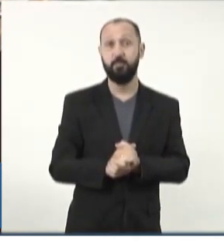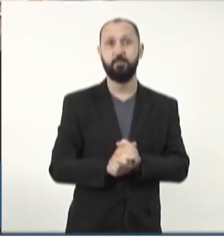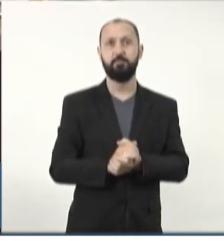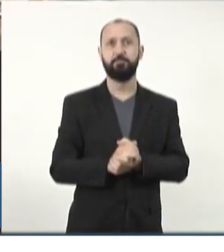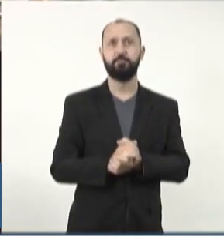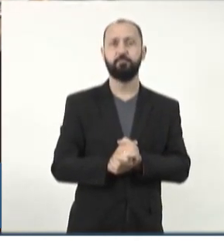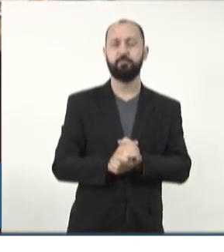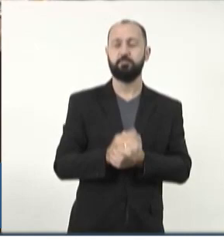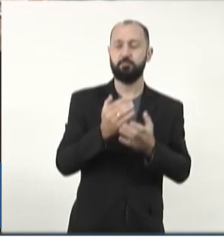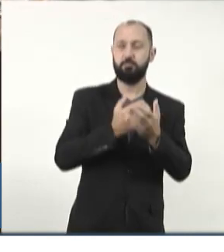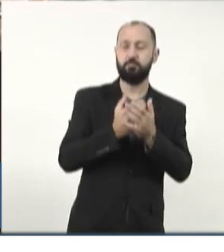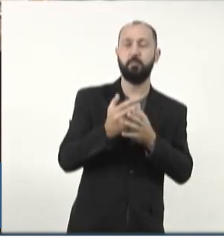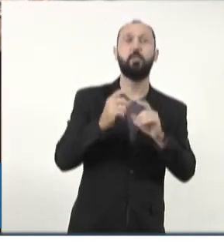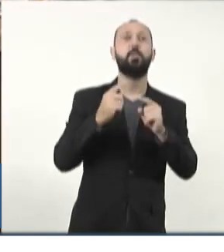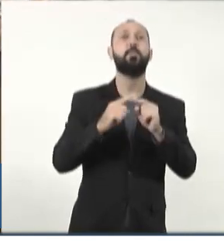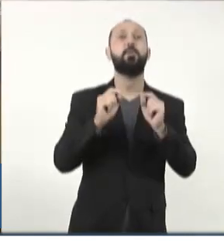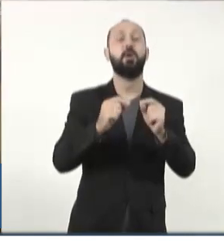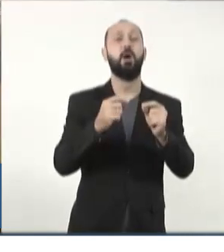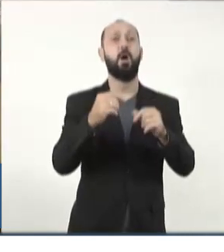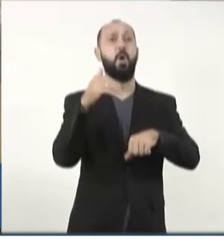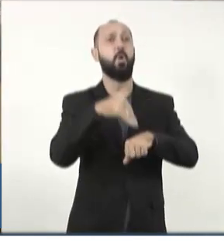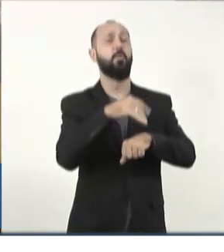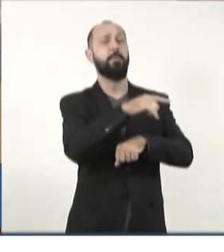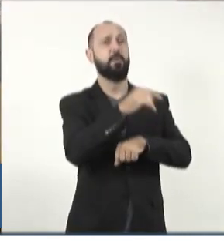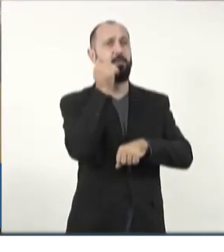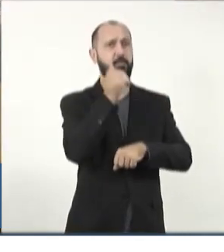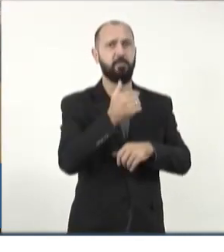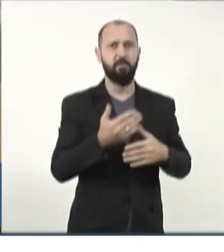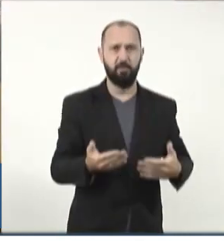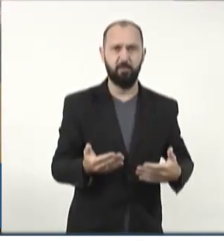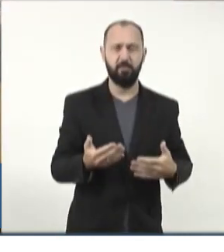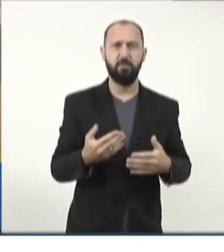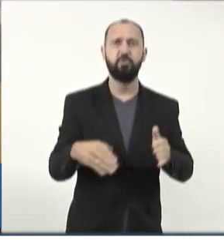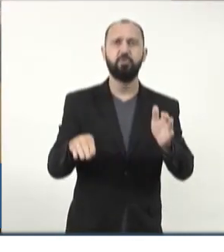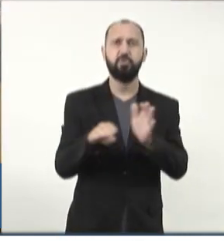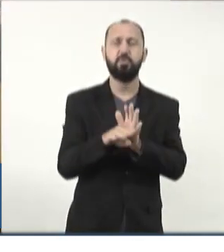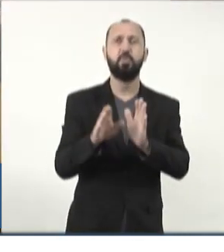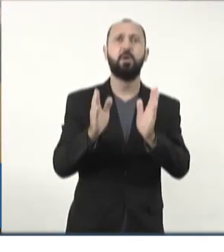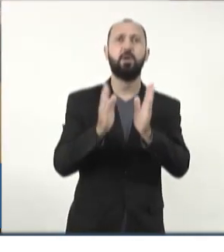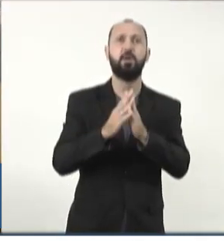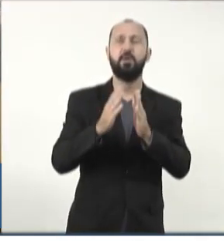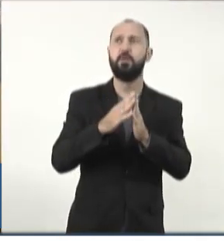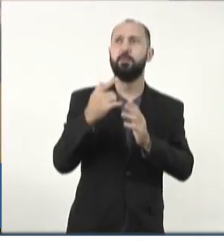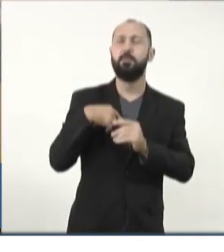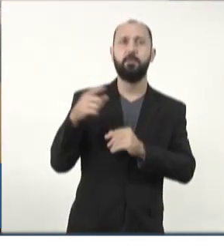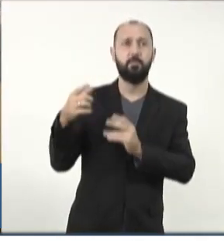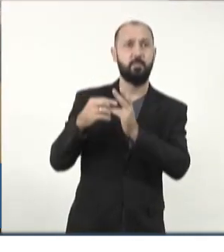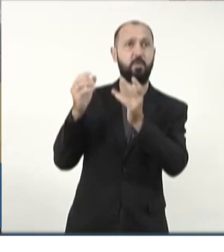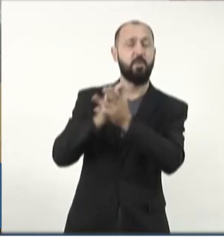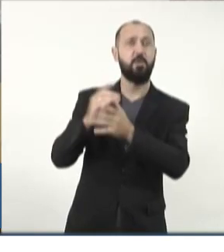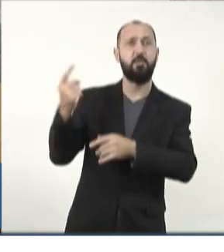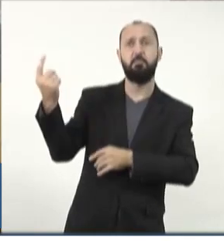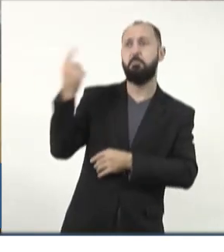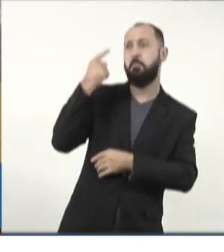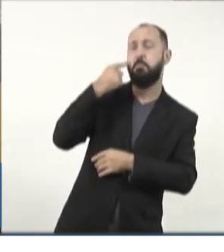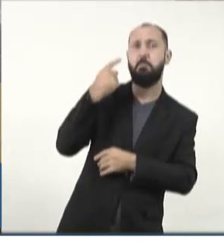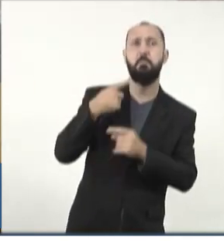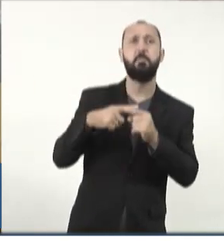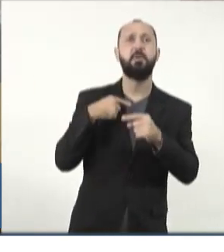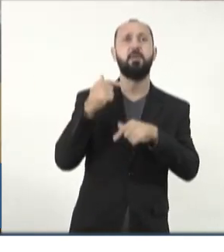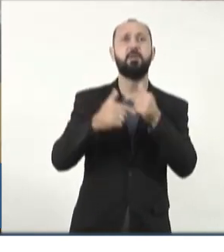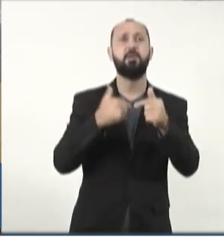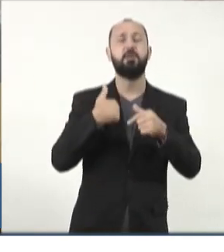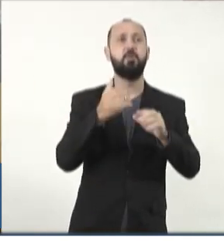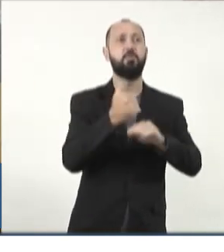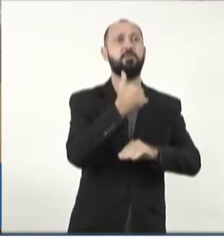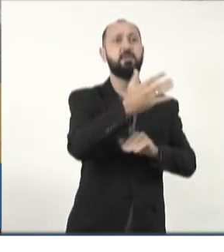essa função fosse de quem? Da mulher. Cheguei em casa, fui ameaçada pelo meu companheiro porque ele veio do trabalho,